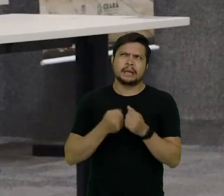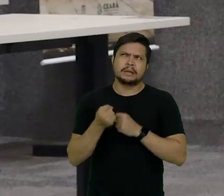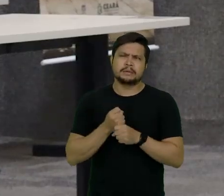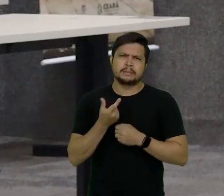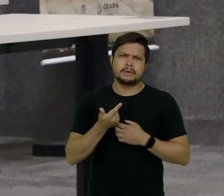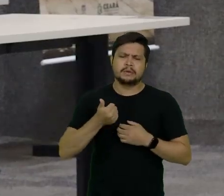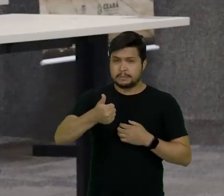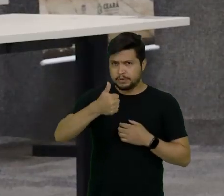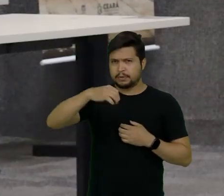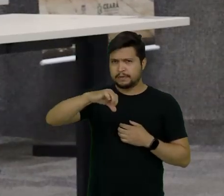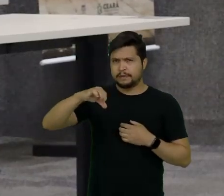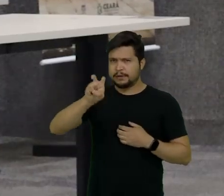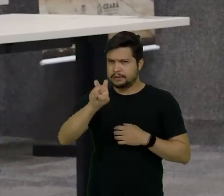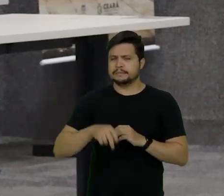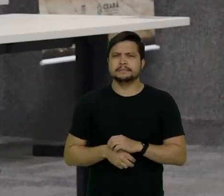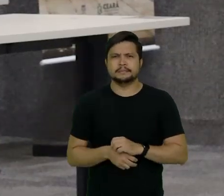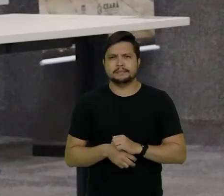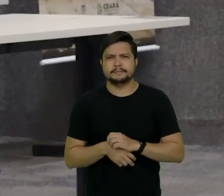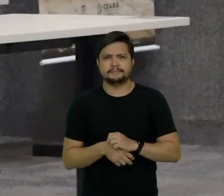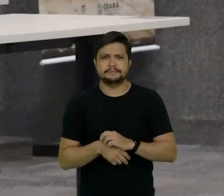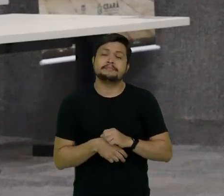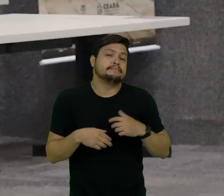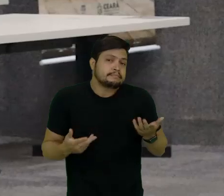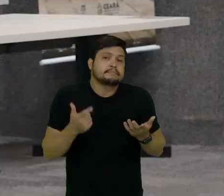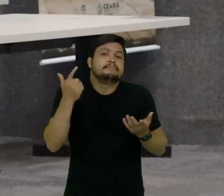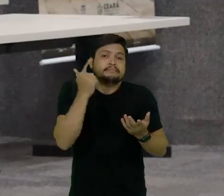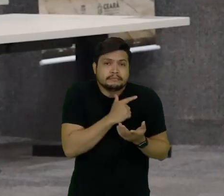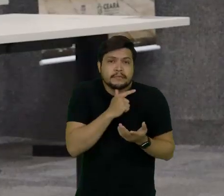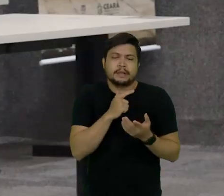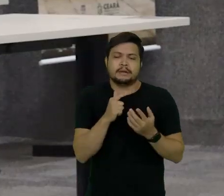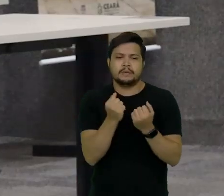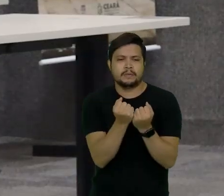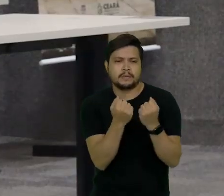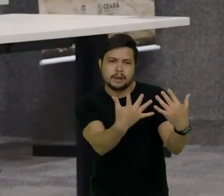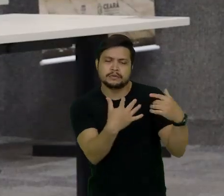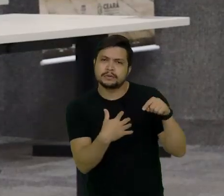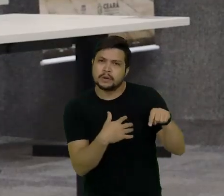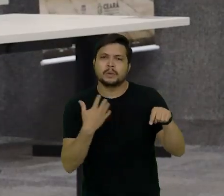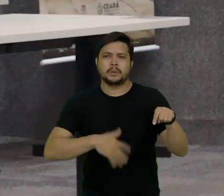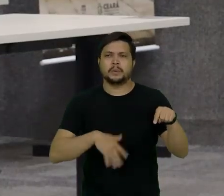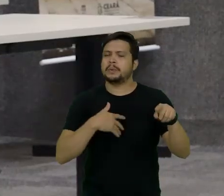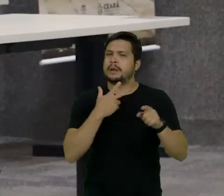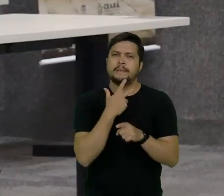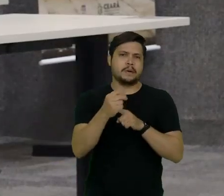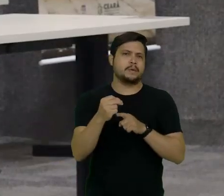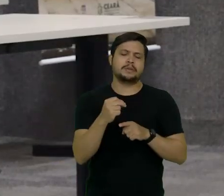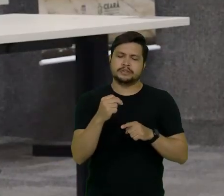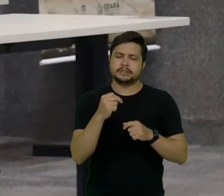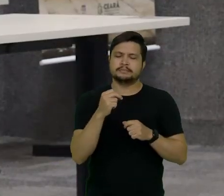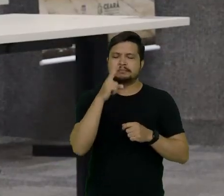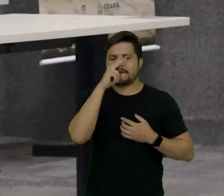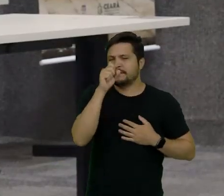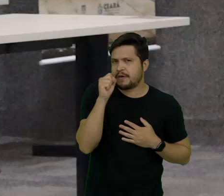1995. Então, é uma conquista relevante e tem um esforço muito grande das lideranças dos